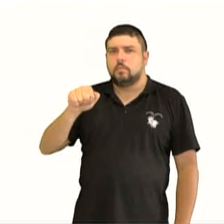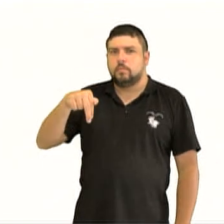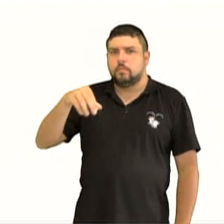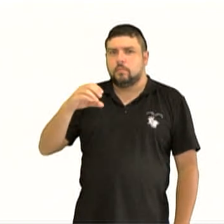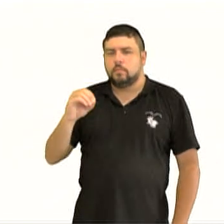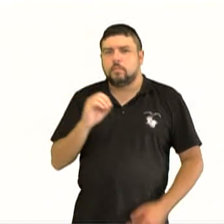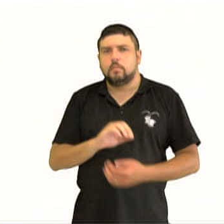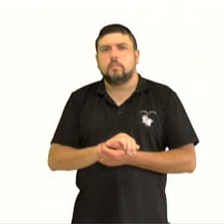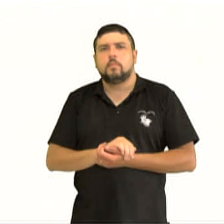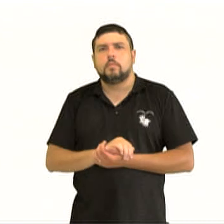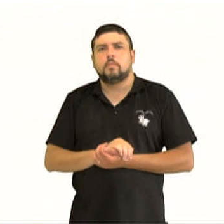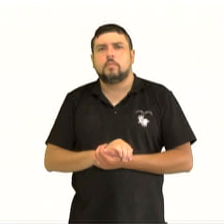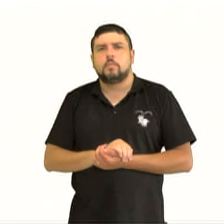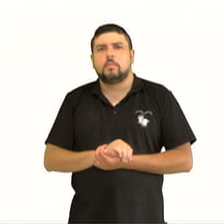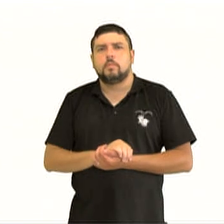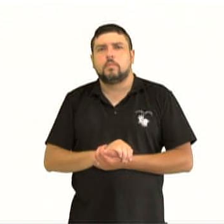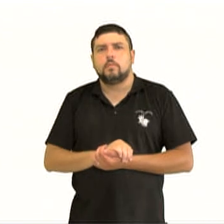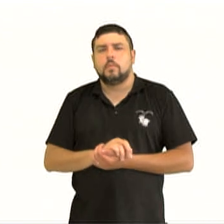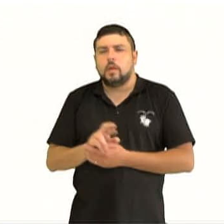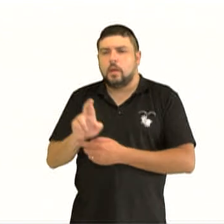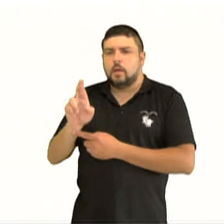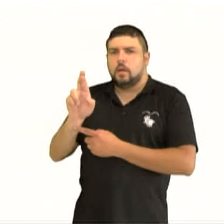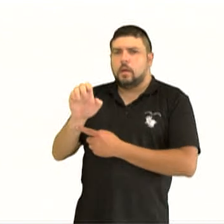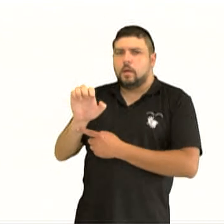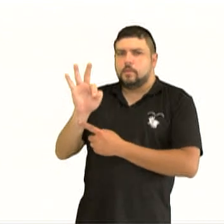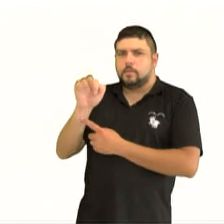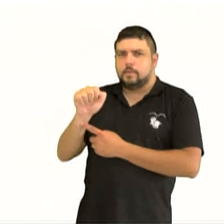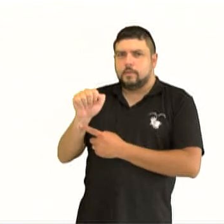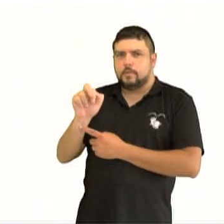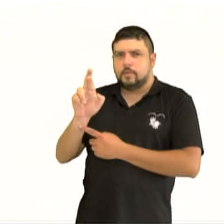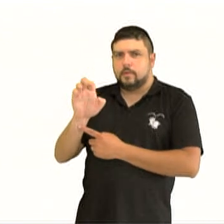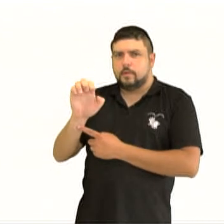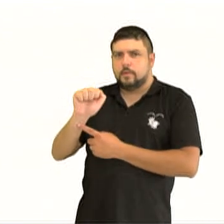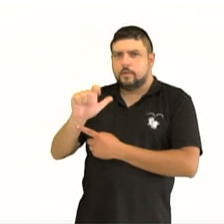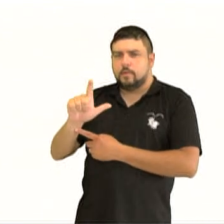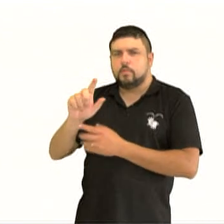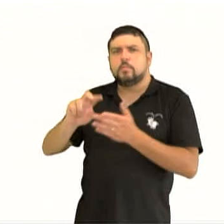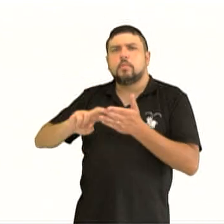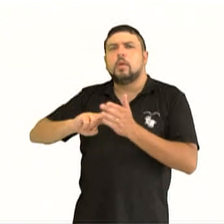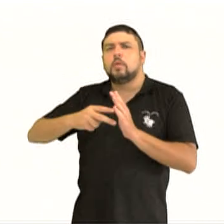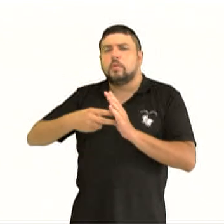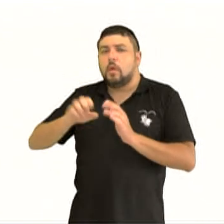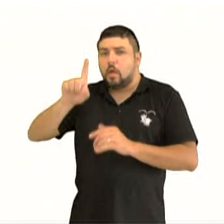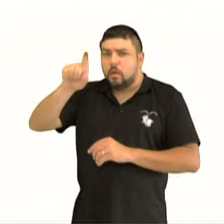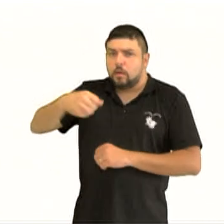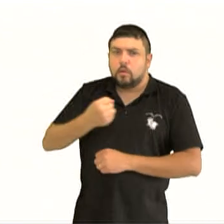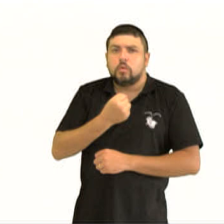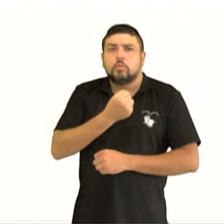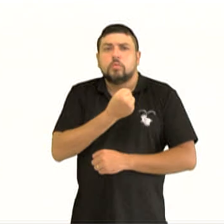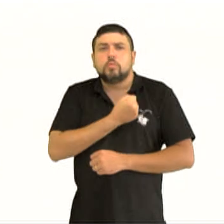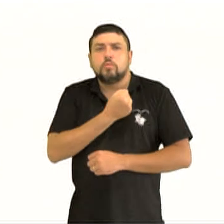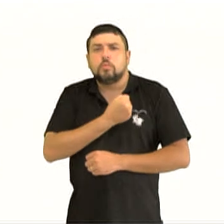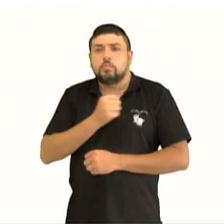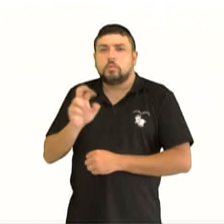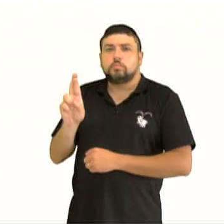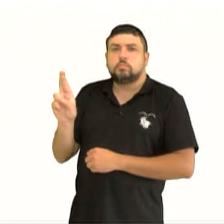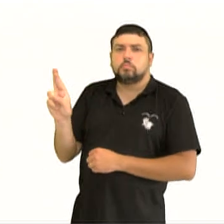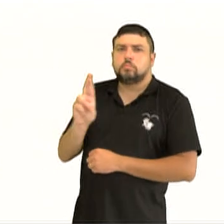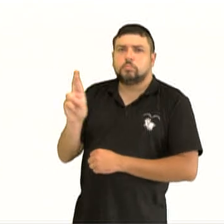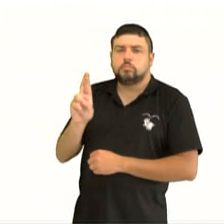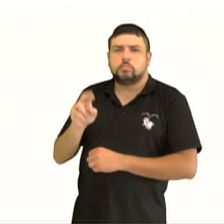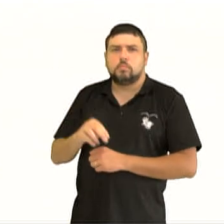porque são as possibilidades de representações numéricas, né? O conjunto dos números reais. Lembrando que é um conjunto de